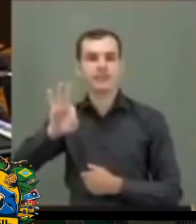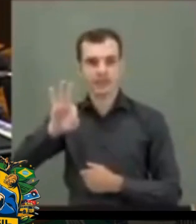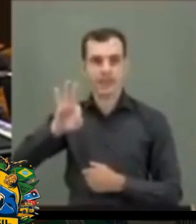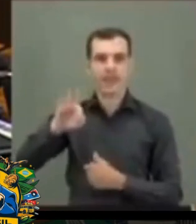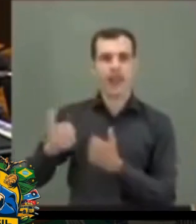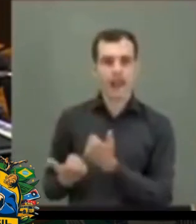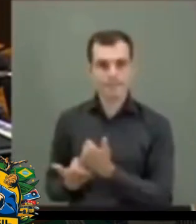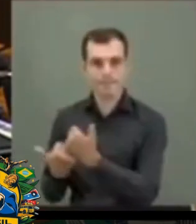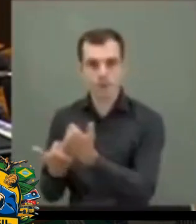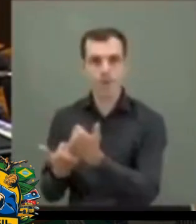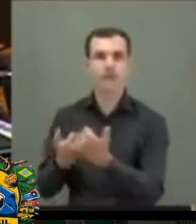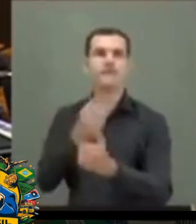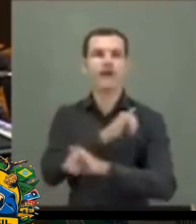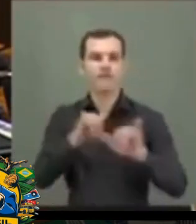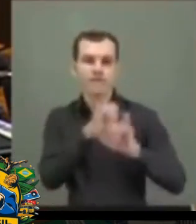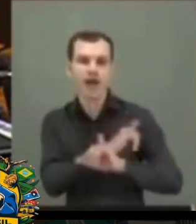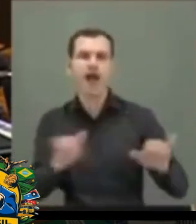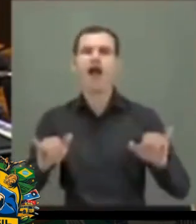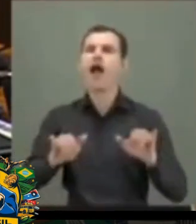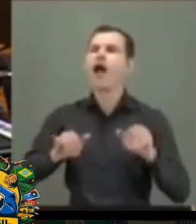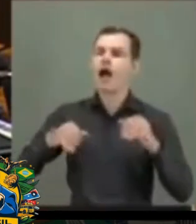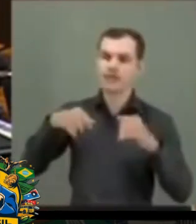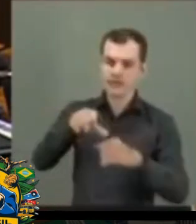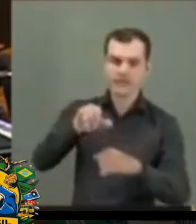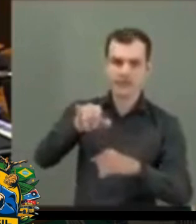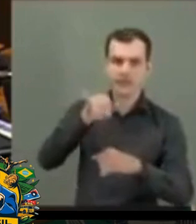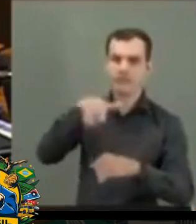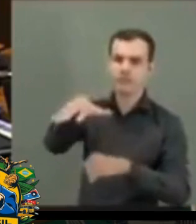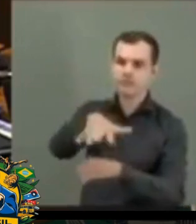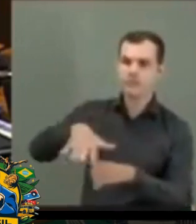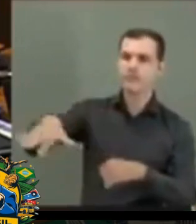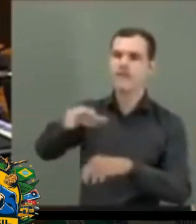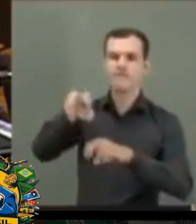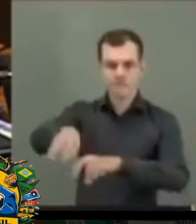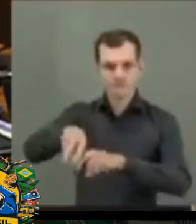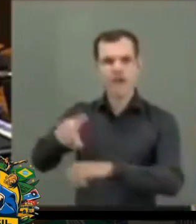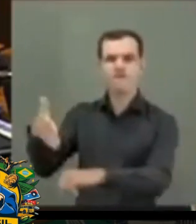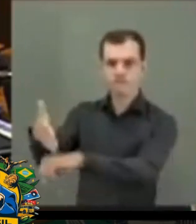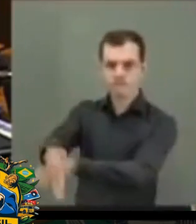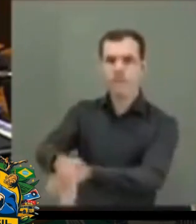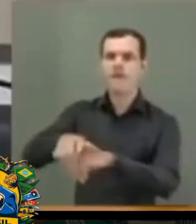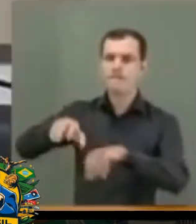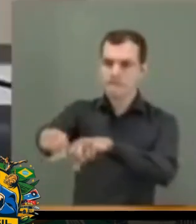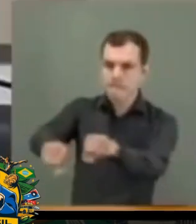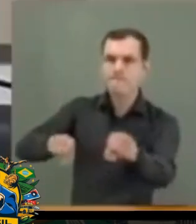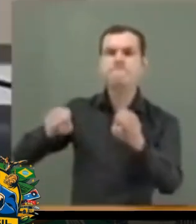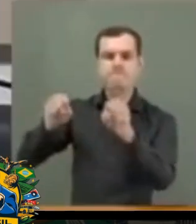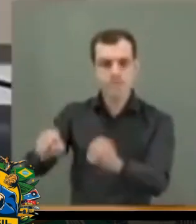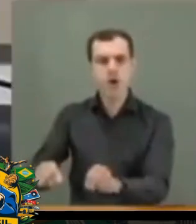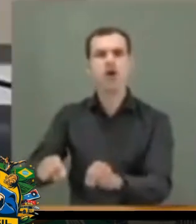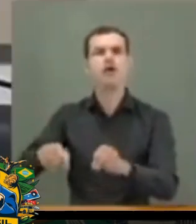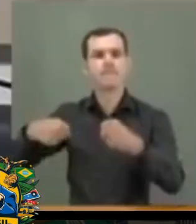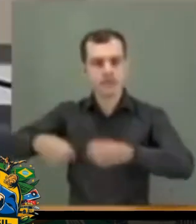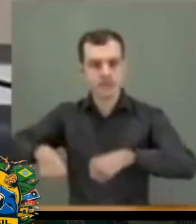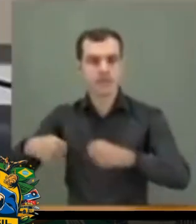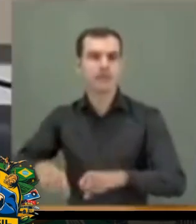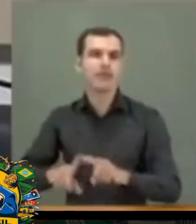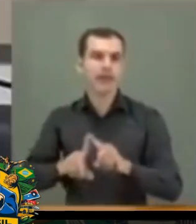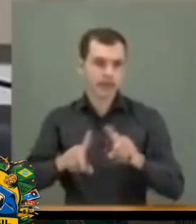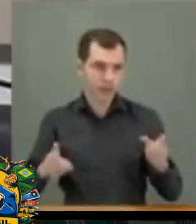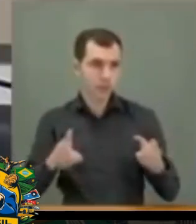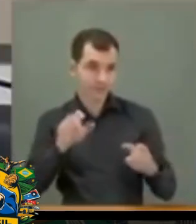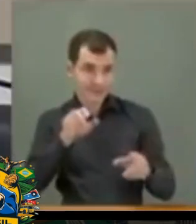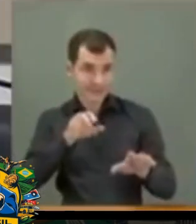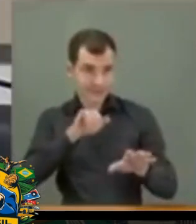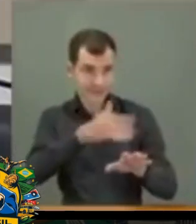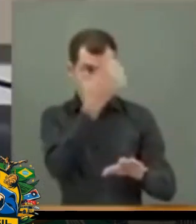tem que invadir propriedade rural, se elas vierem ao Brasil, elas vão ser retidas no aeroporto? Aí eu teria que ver o caso concreto, senador.